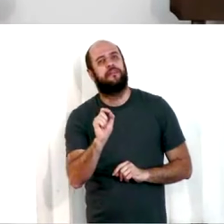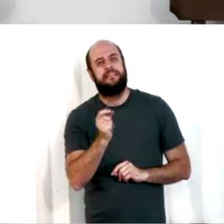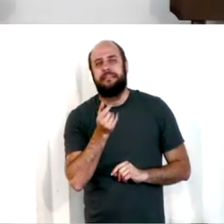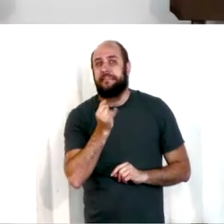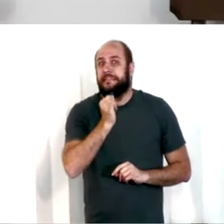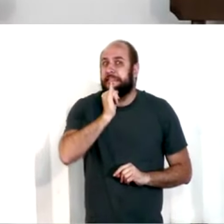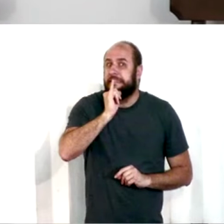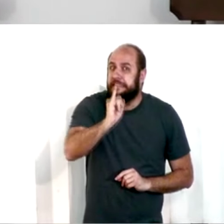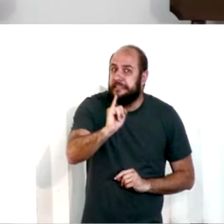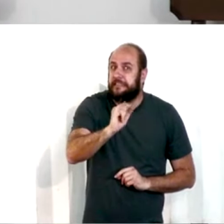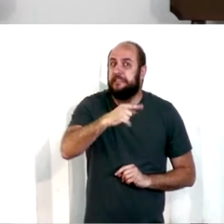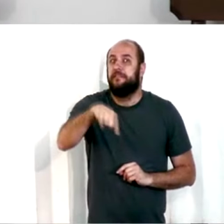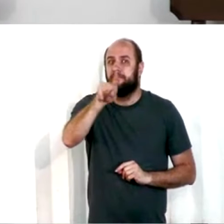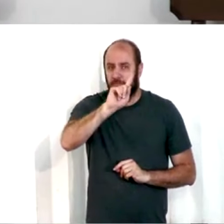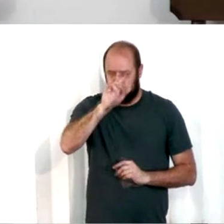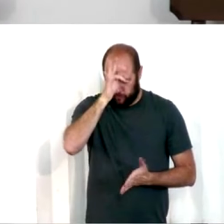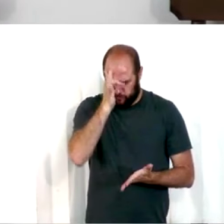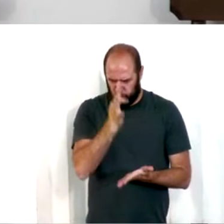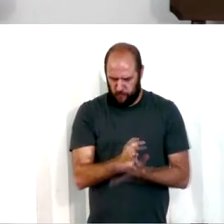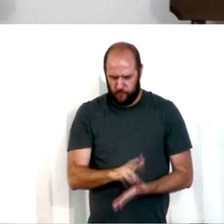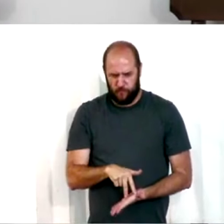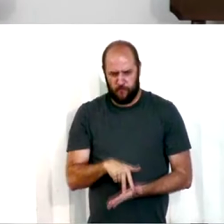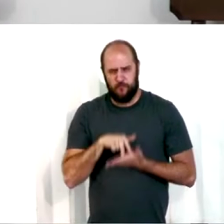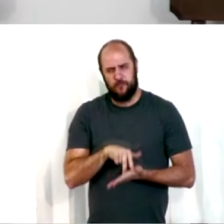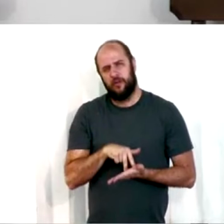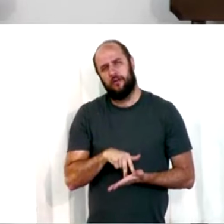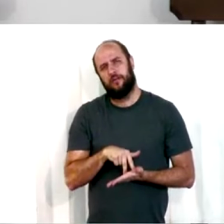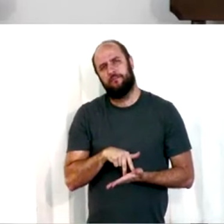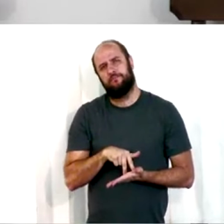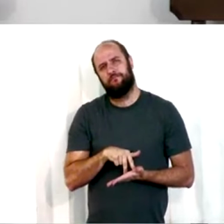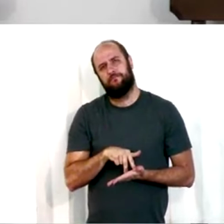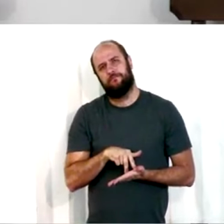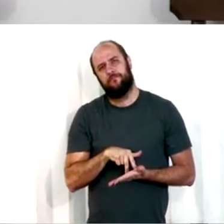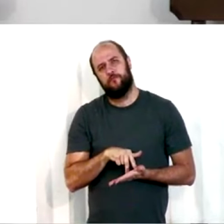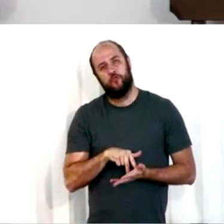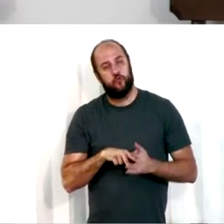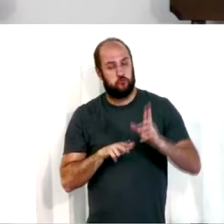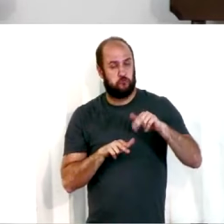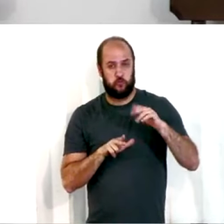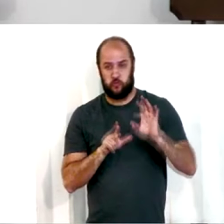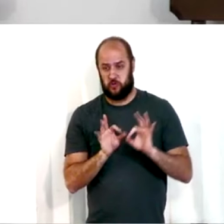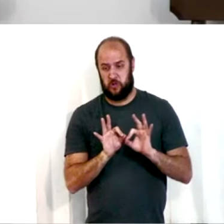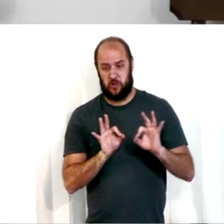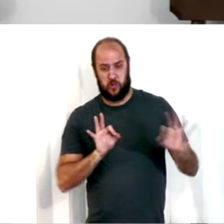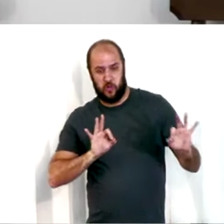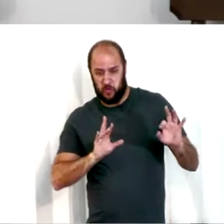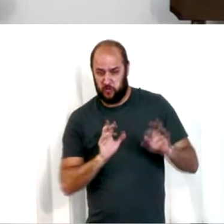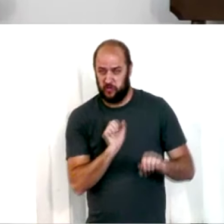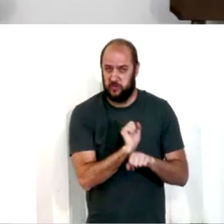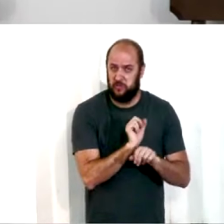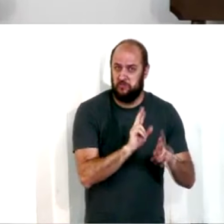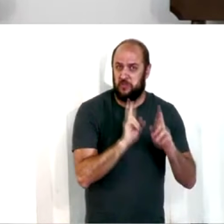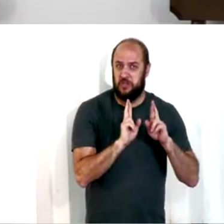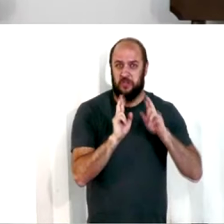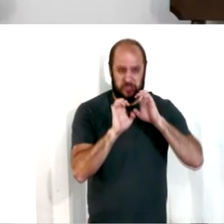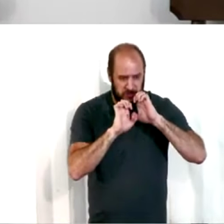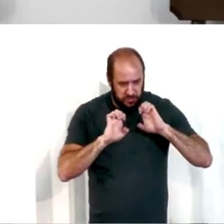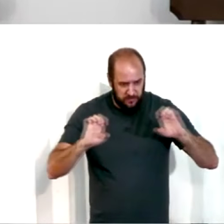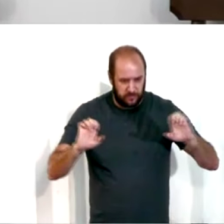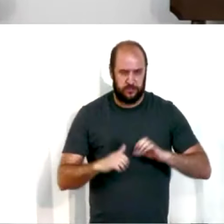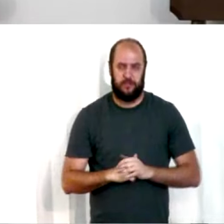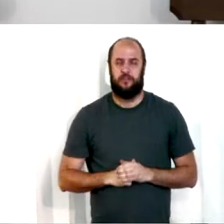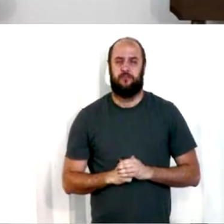que permaneceis na fé, alicerçados e firmes, não vos deixando afastar da esperança do Evangelho que